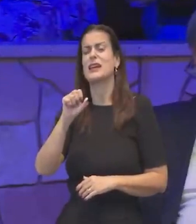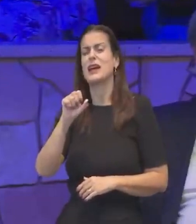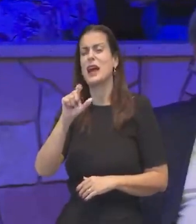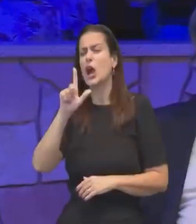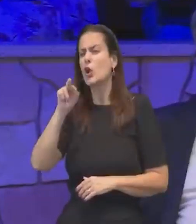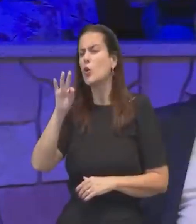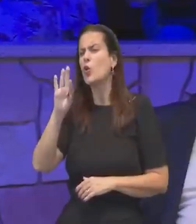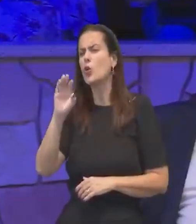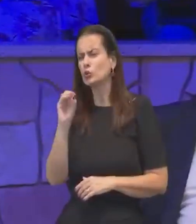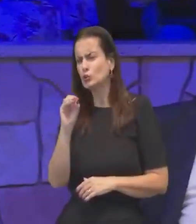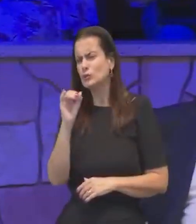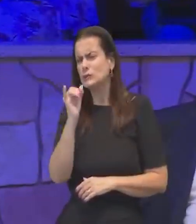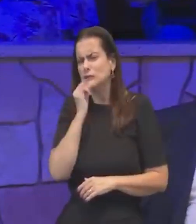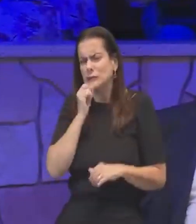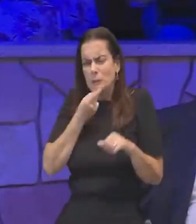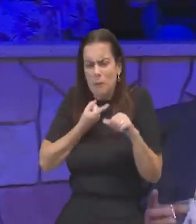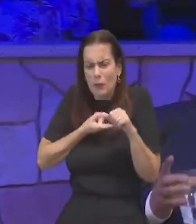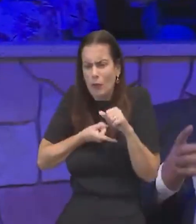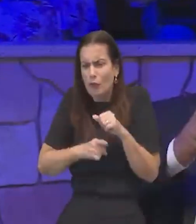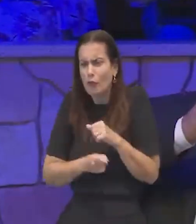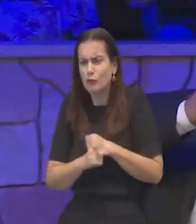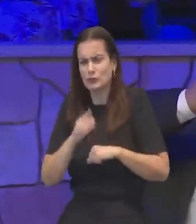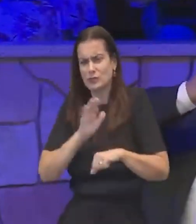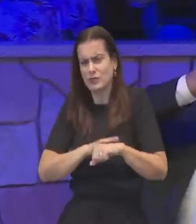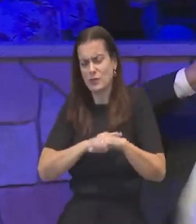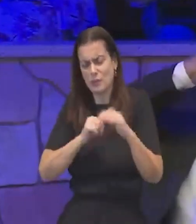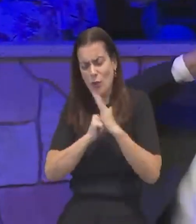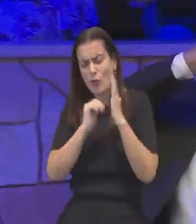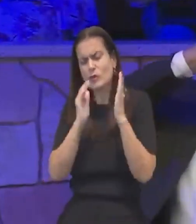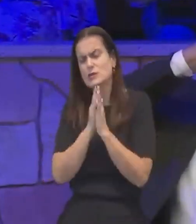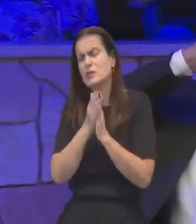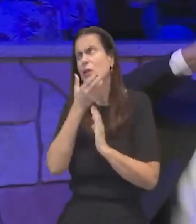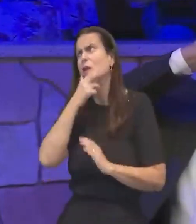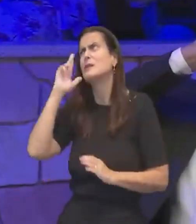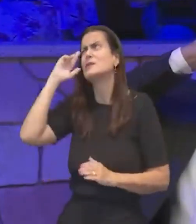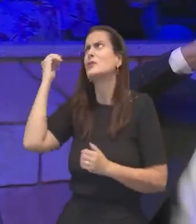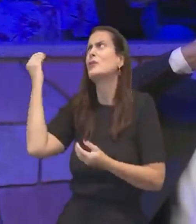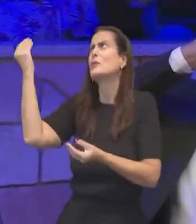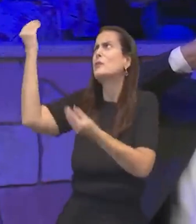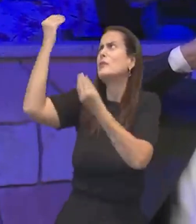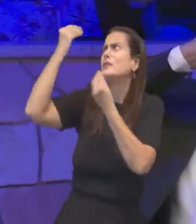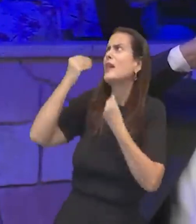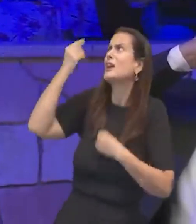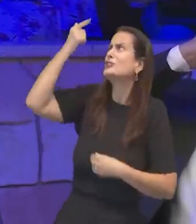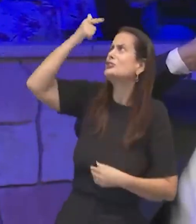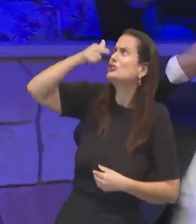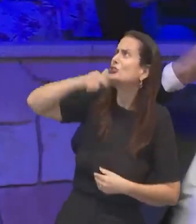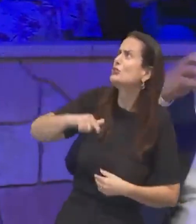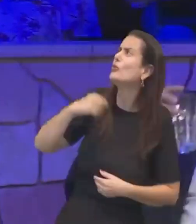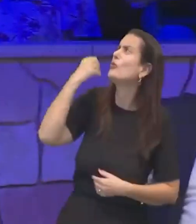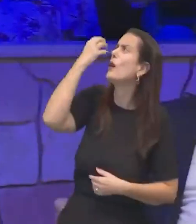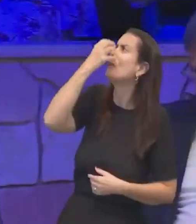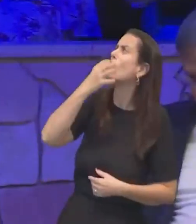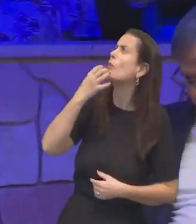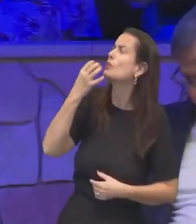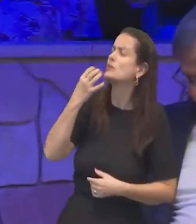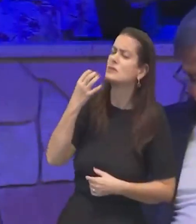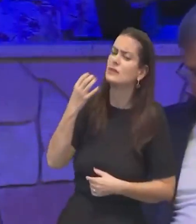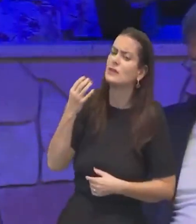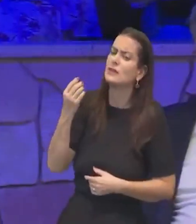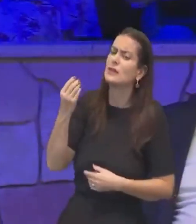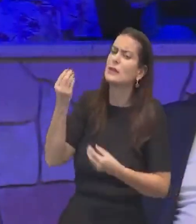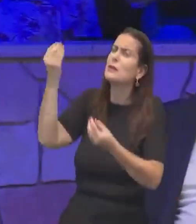passando e atravessando naquele tempo, a oração dele era: Senhor, devolva a canção, devolva a